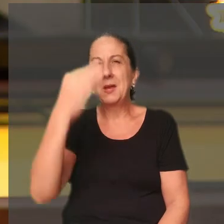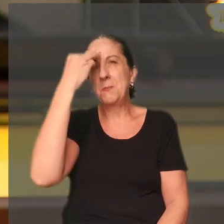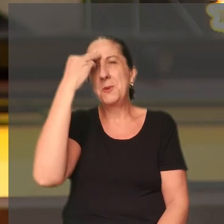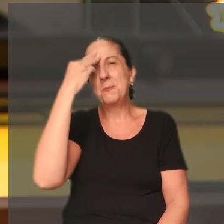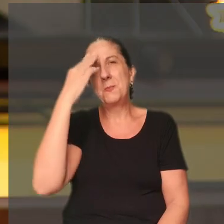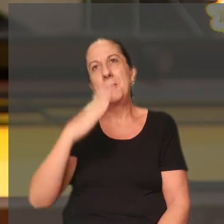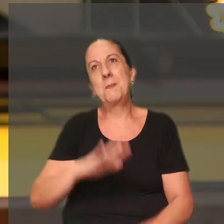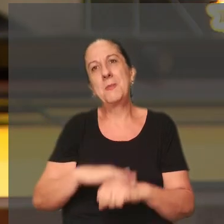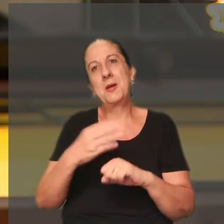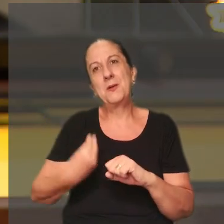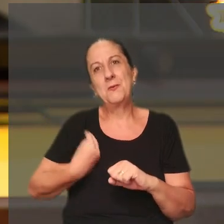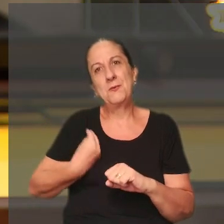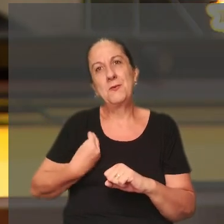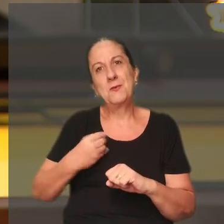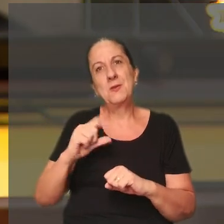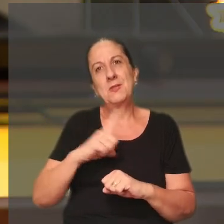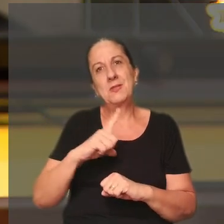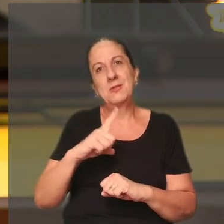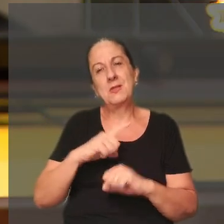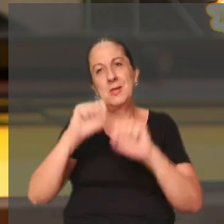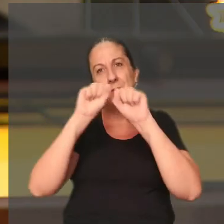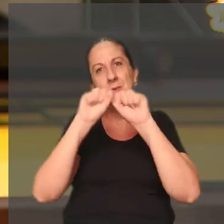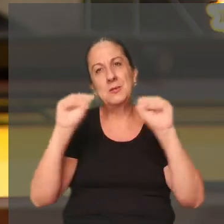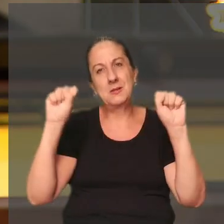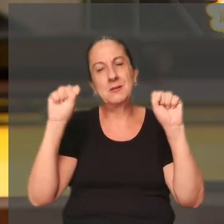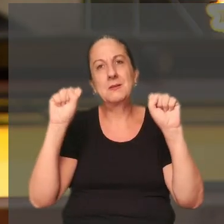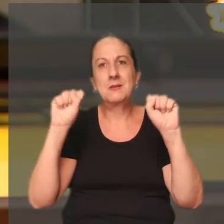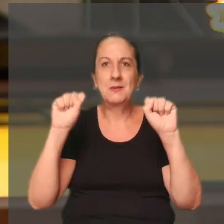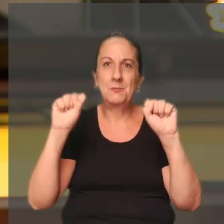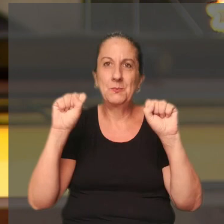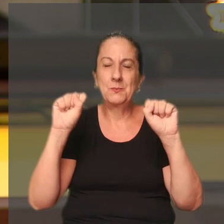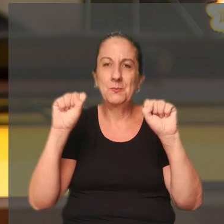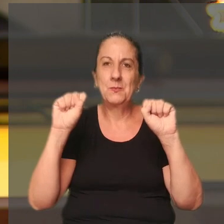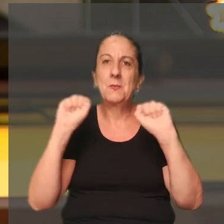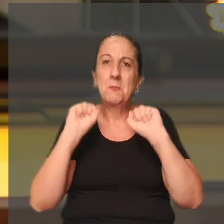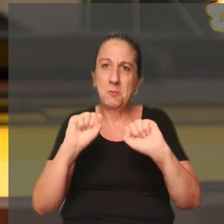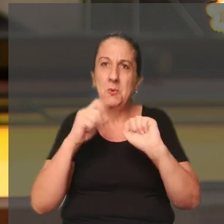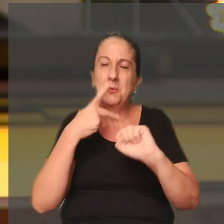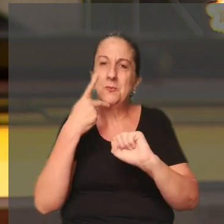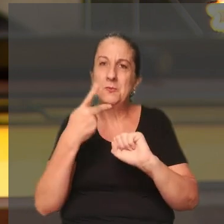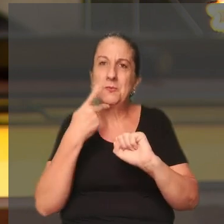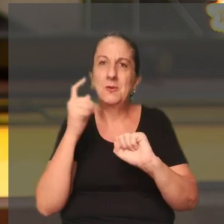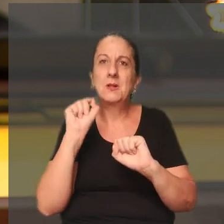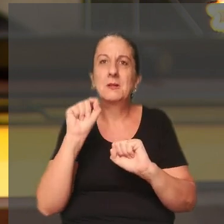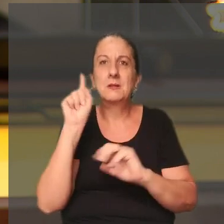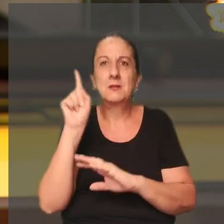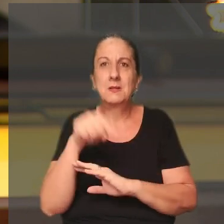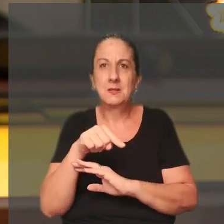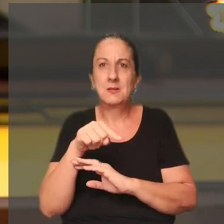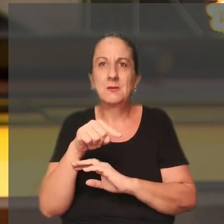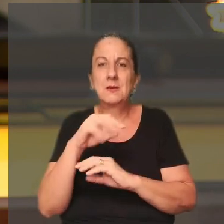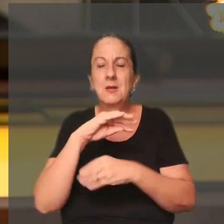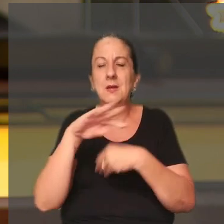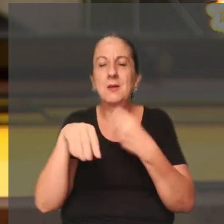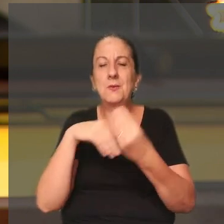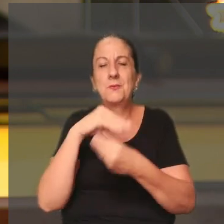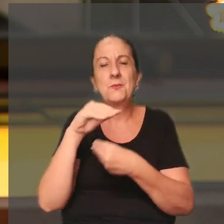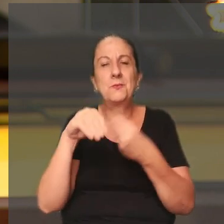A memória mais viva que eu tenho do tribunal, eu posso dizer que é